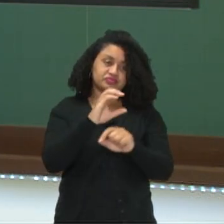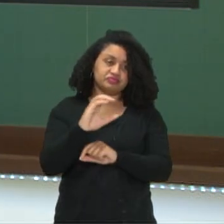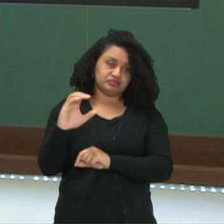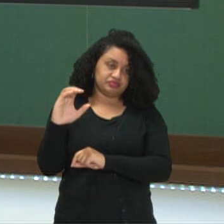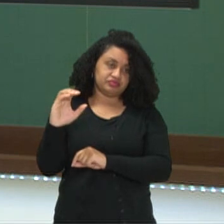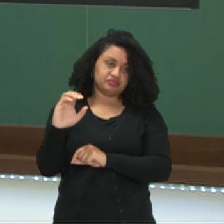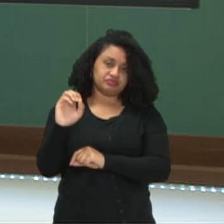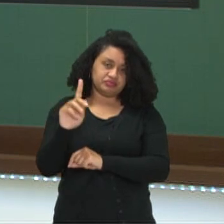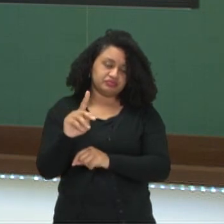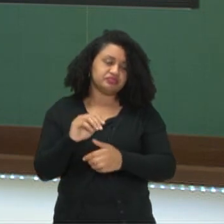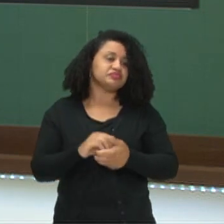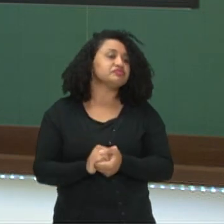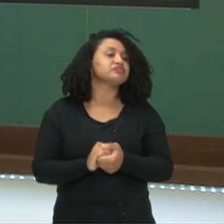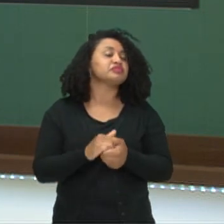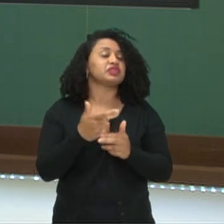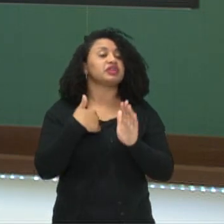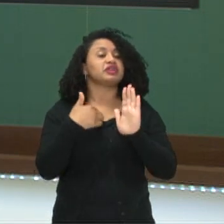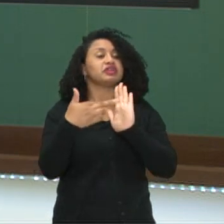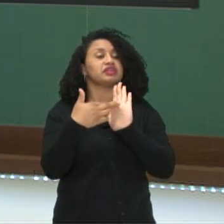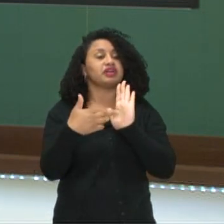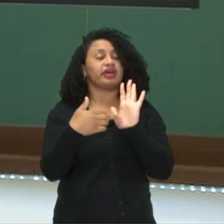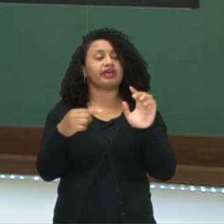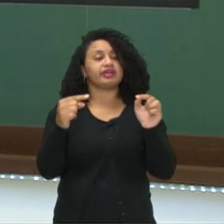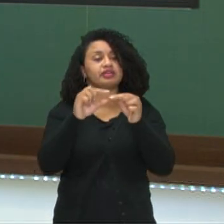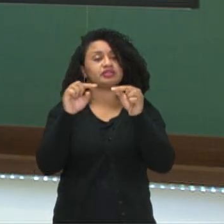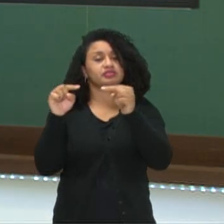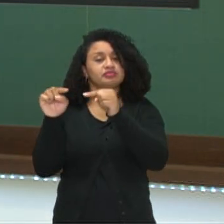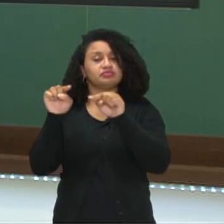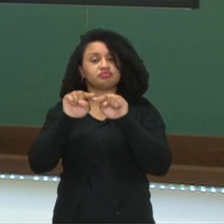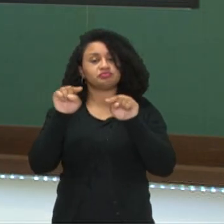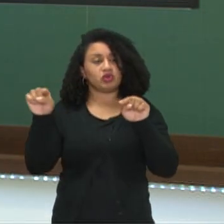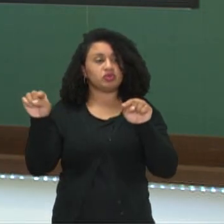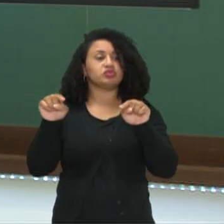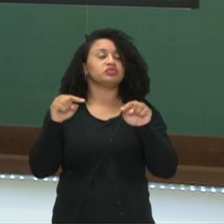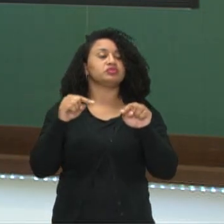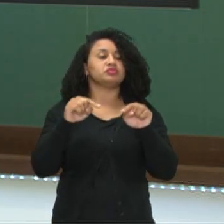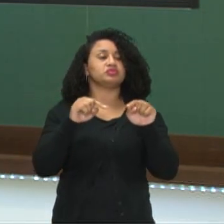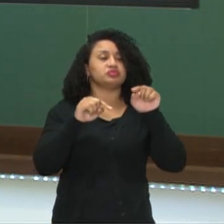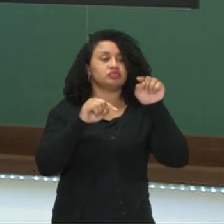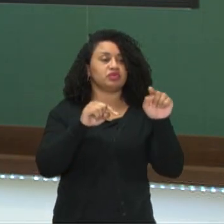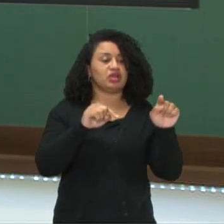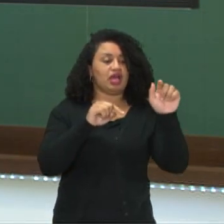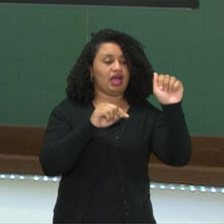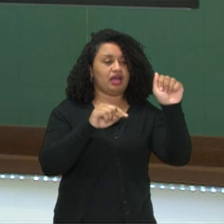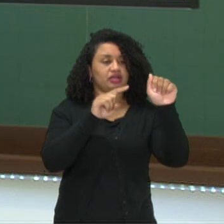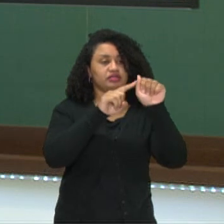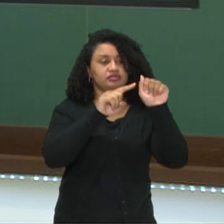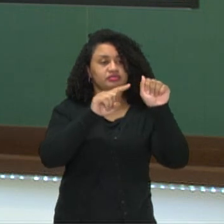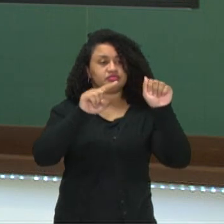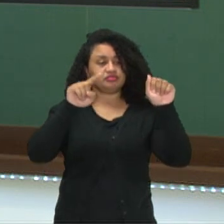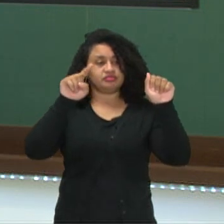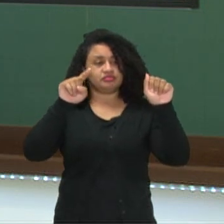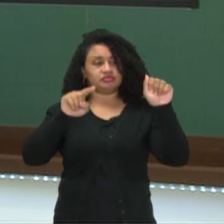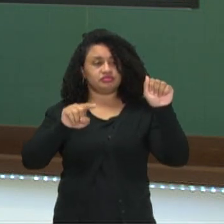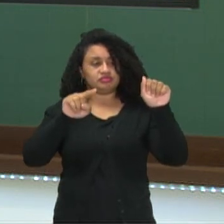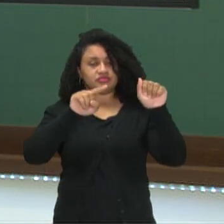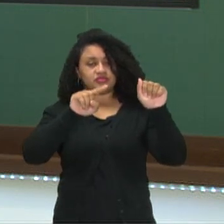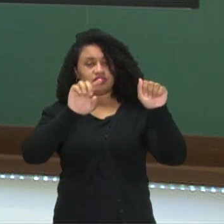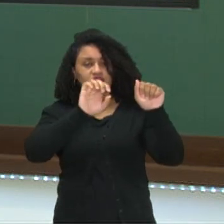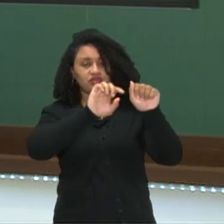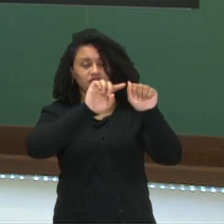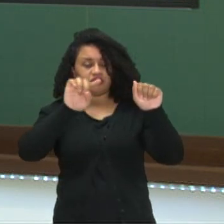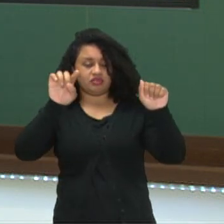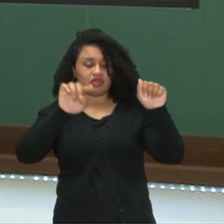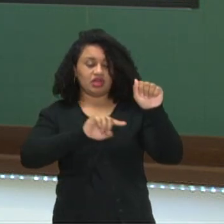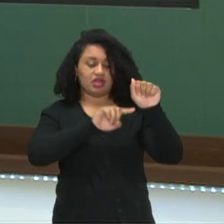capacitores. Ok? Essa é a regra dos pontos. Entra no ponto, o que entra no ponto A é igual ao que sai do ponto A. E está saindo